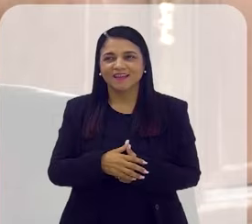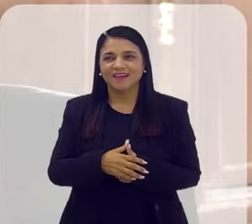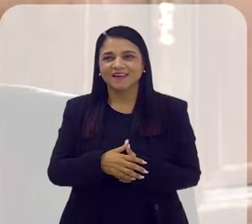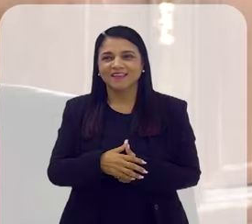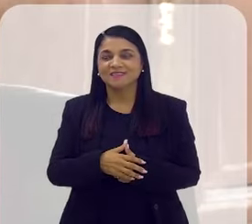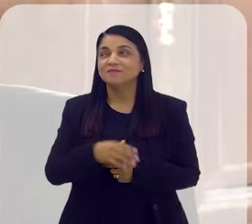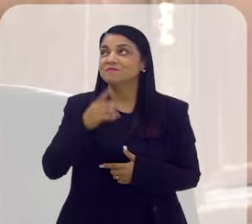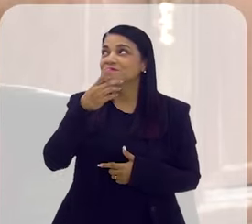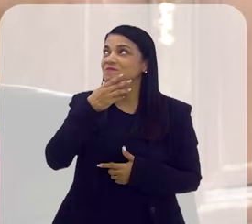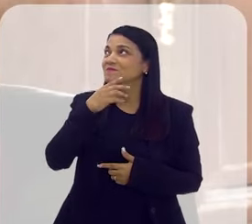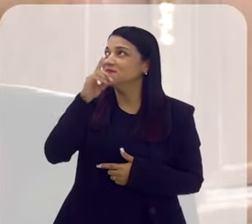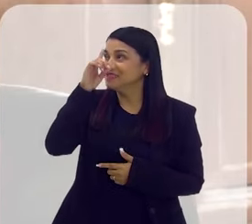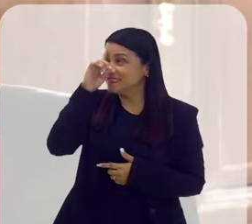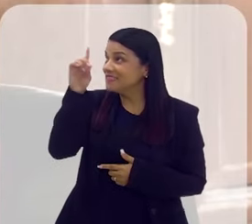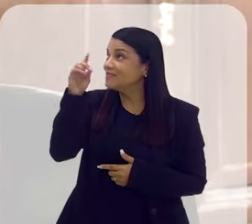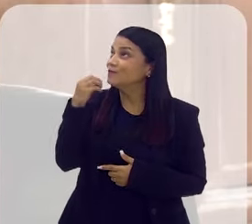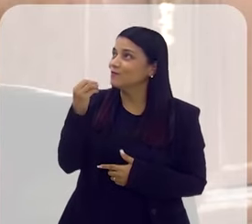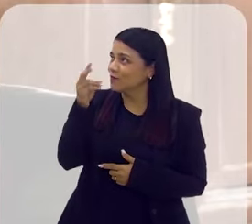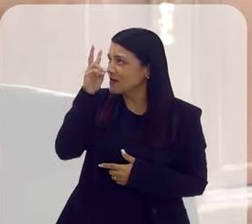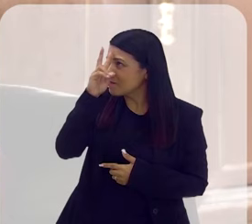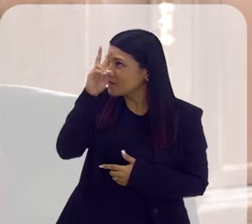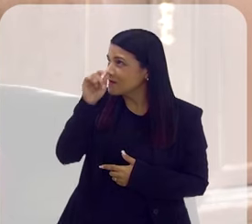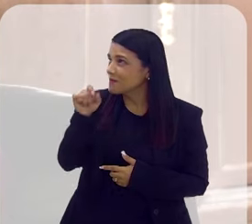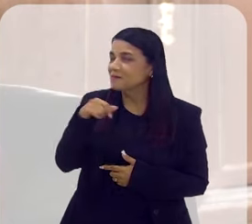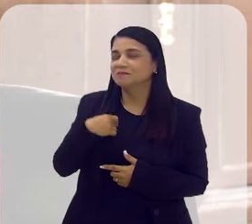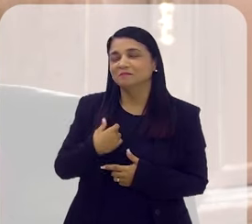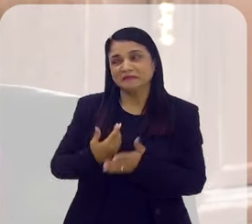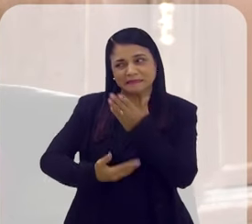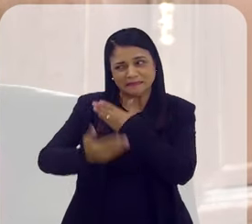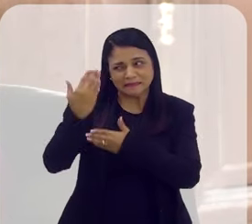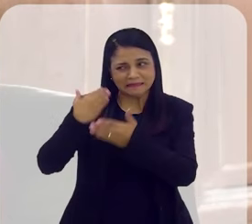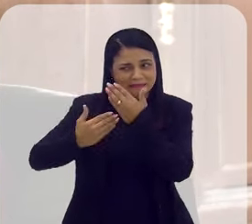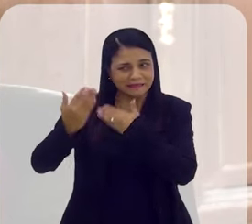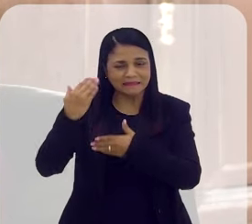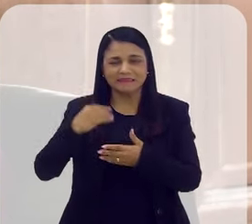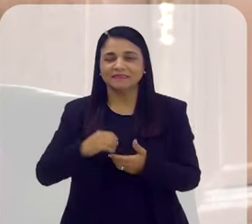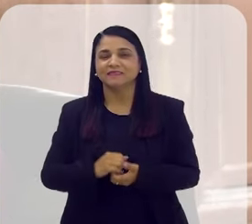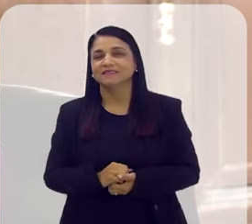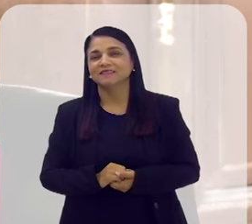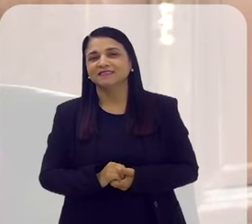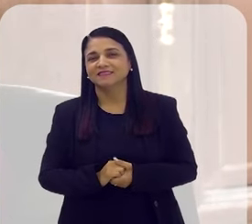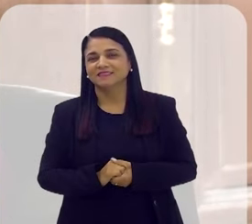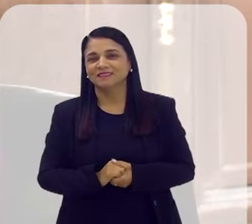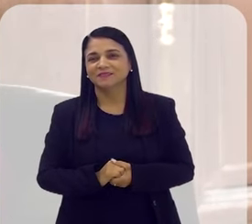meu Deus, eu cantava. Meu Deus, será que eu vou lembrar, gente? Faz um pouquinho de tempo, né?